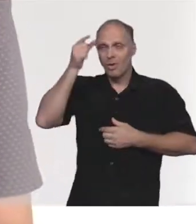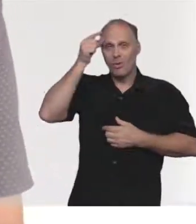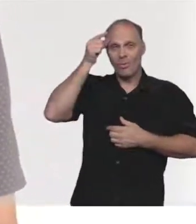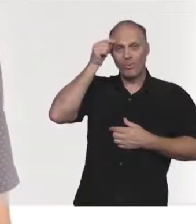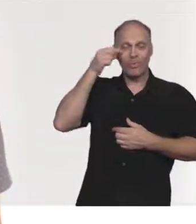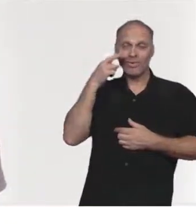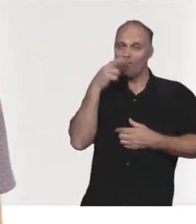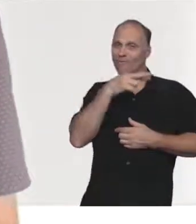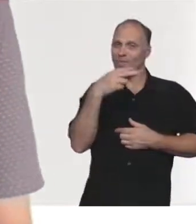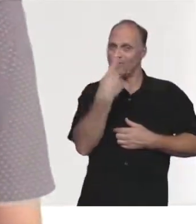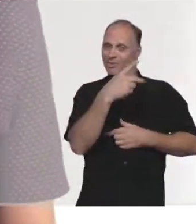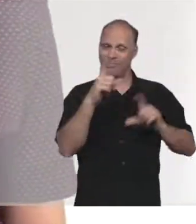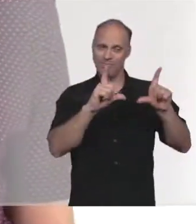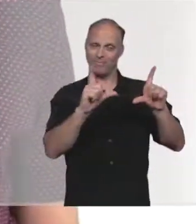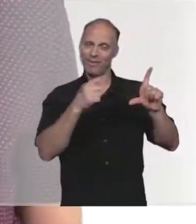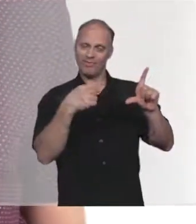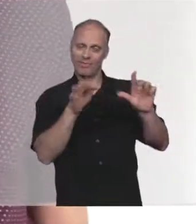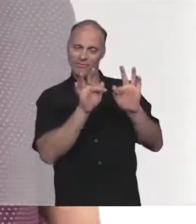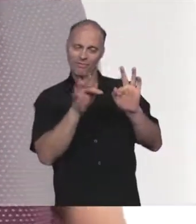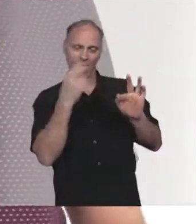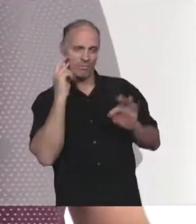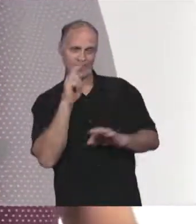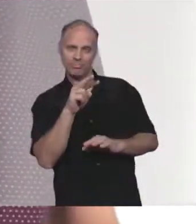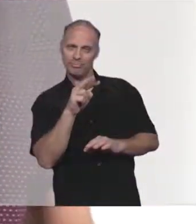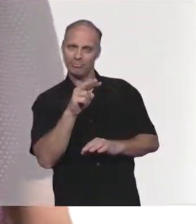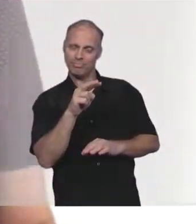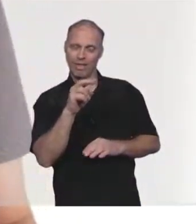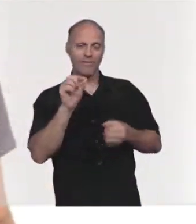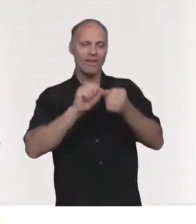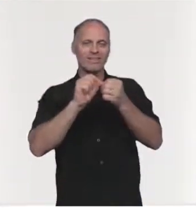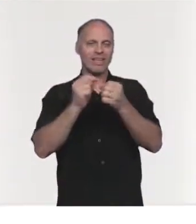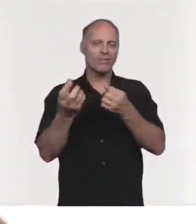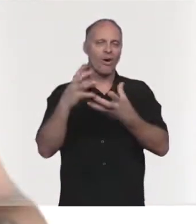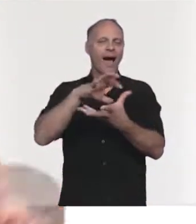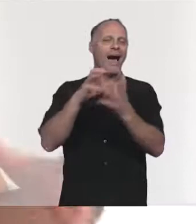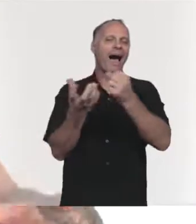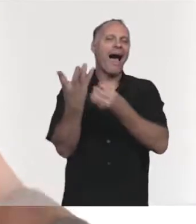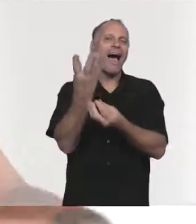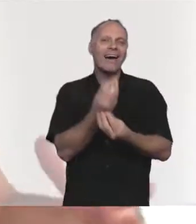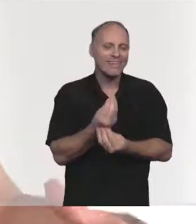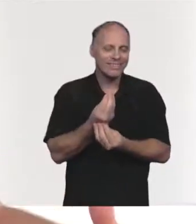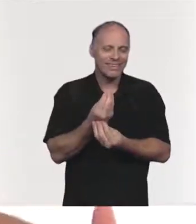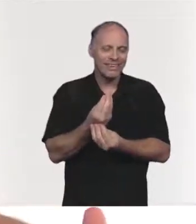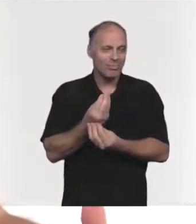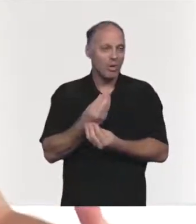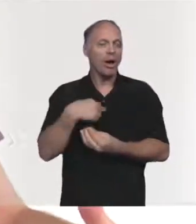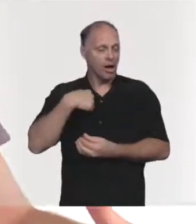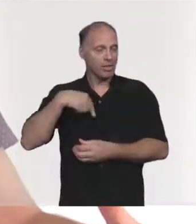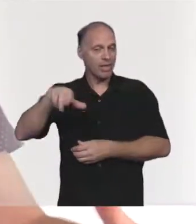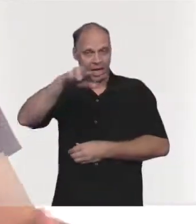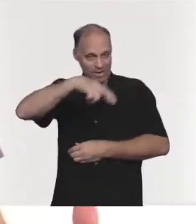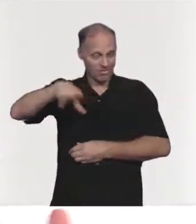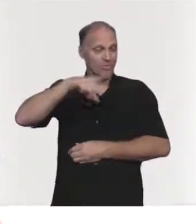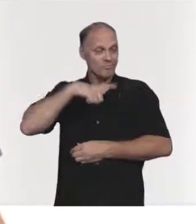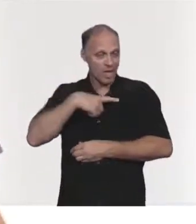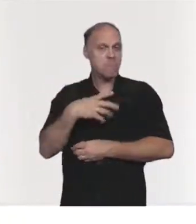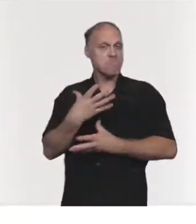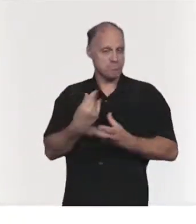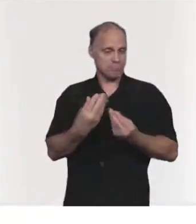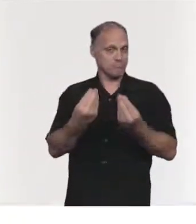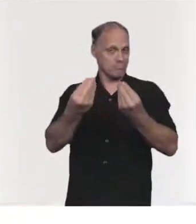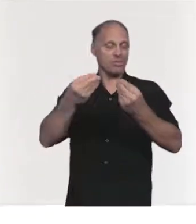certo alívio quando eu assisti o programa. Né? Nossa, é habitado, né? Nossa região